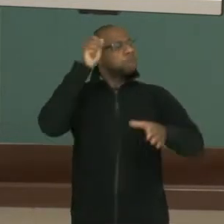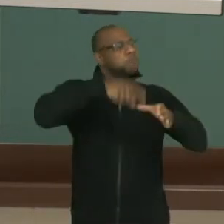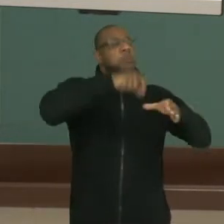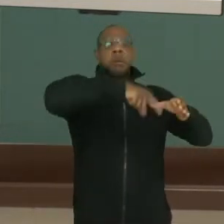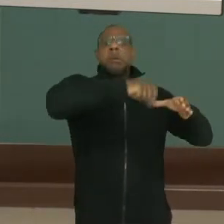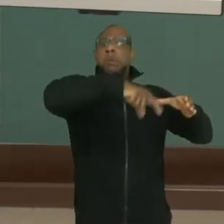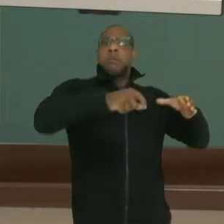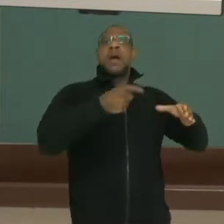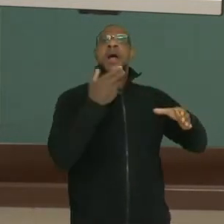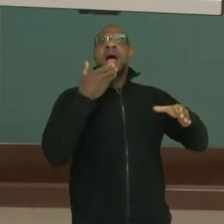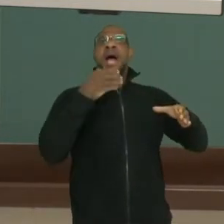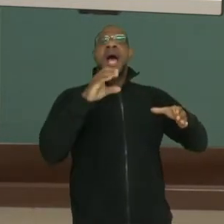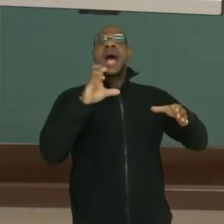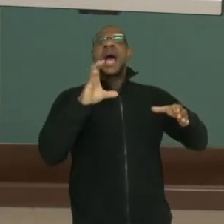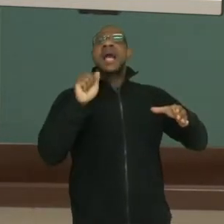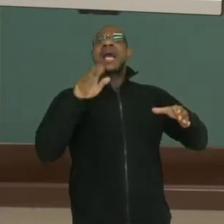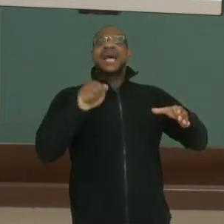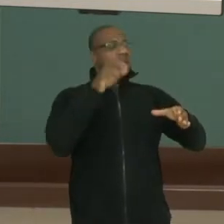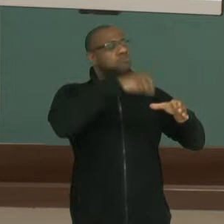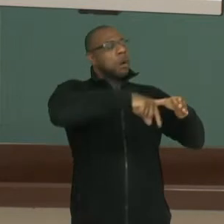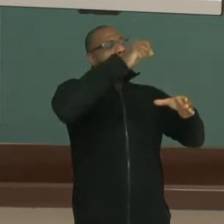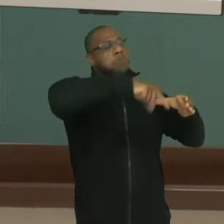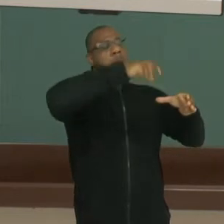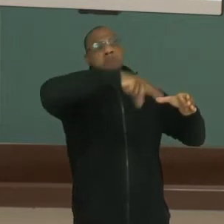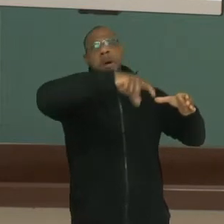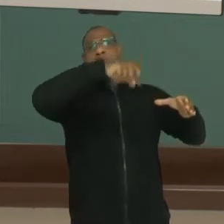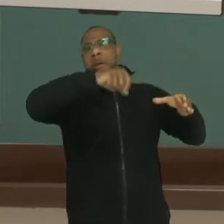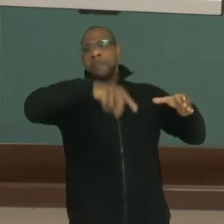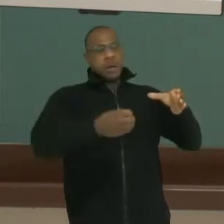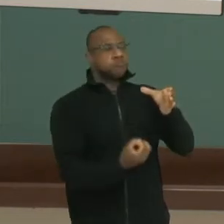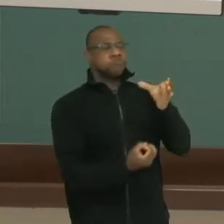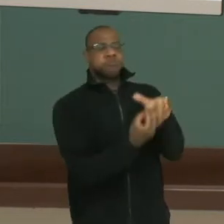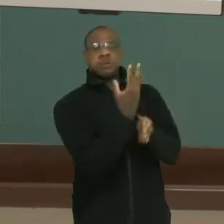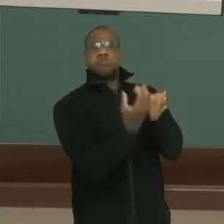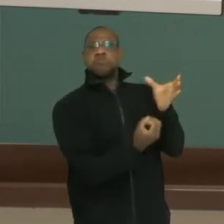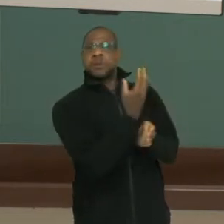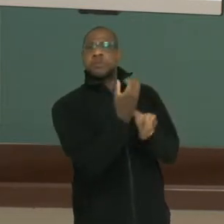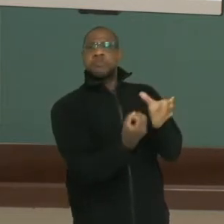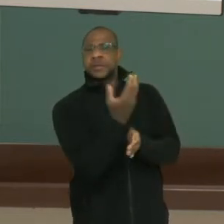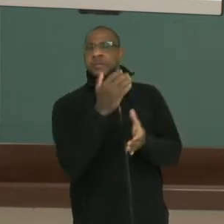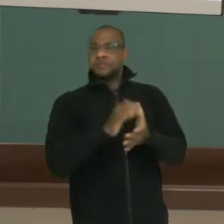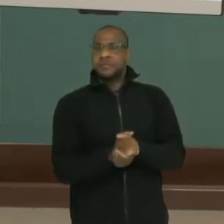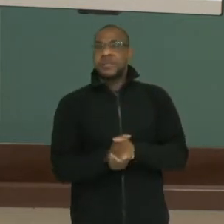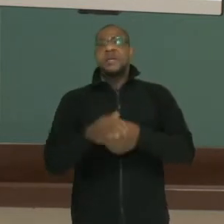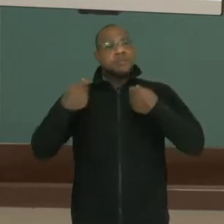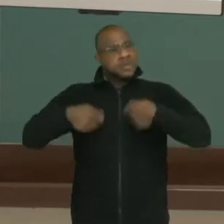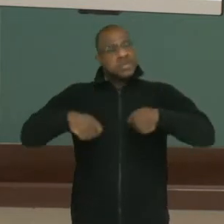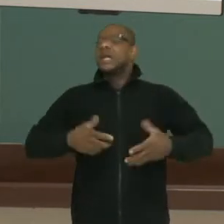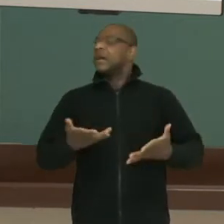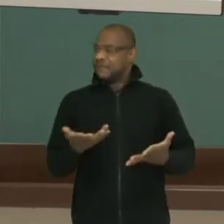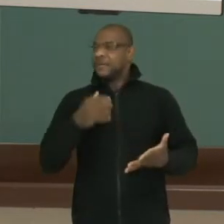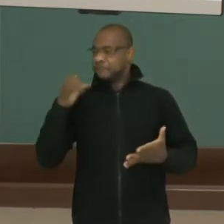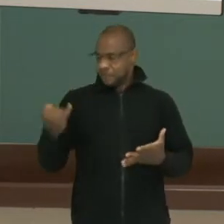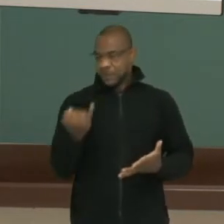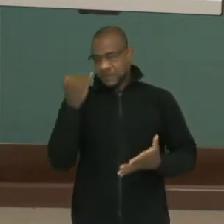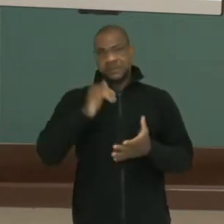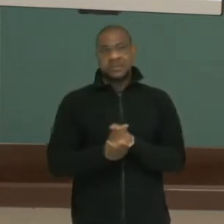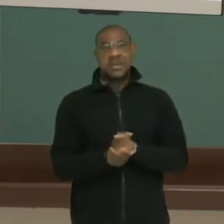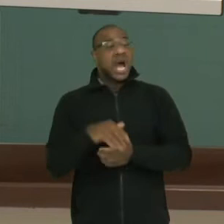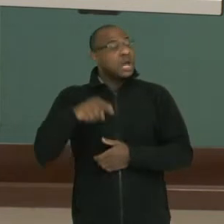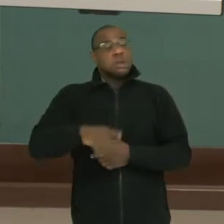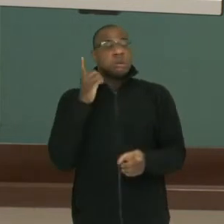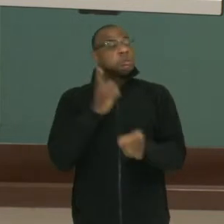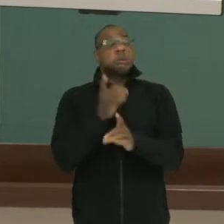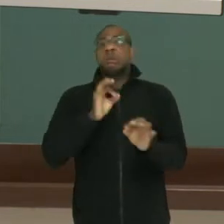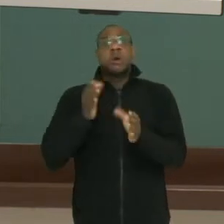comercializariam, né? Uma vez que eles não tinham encontrado nem ouro nem prata aqui, eles precisavam de um produto que desse lucro para eles. Decidiram então produzir